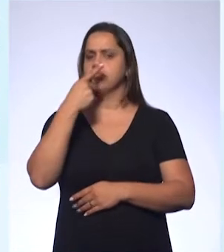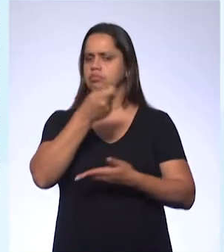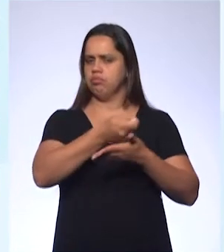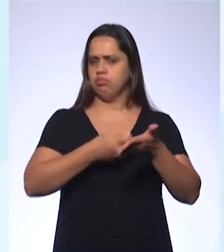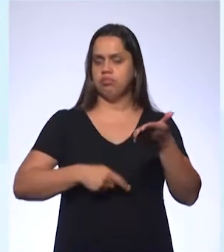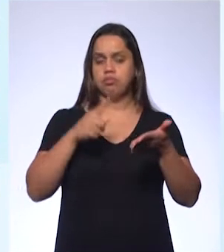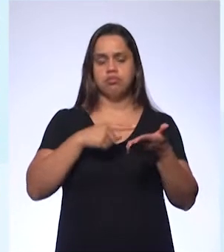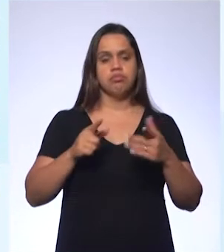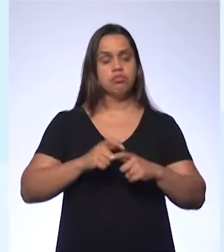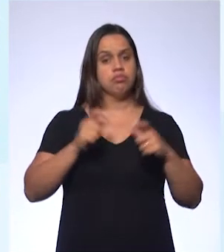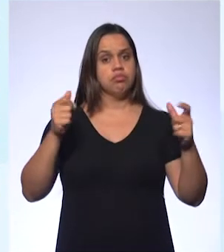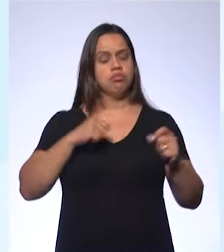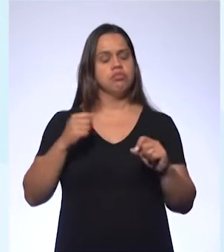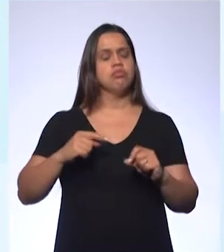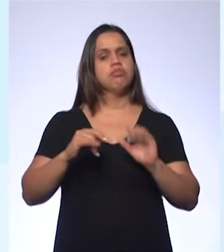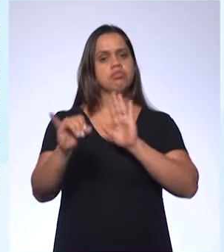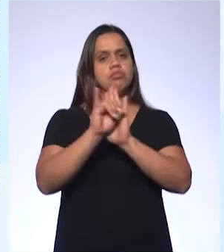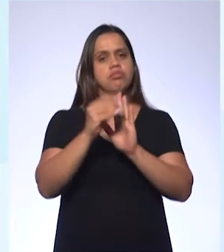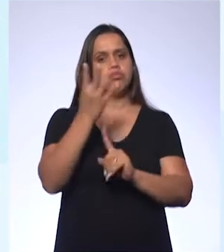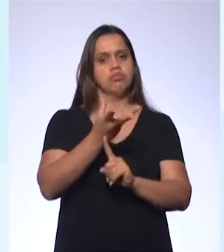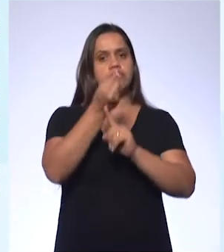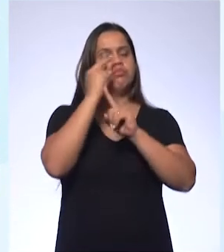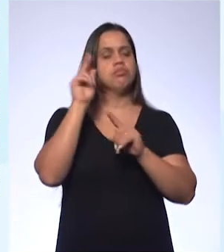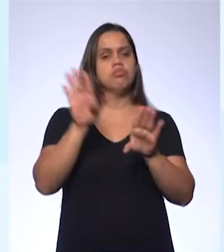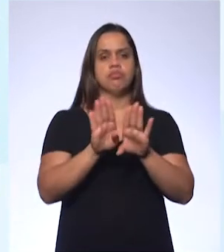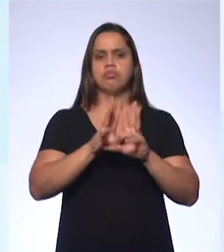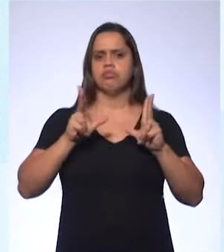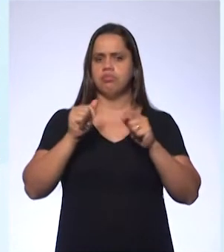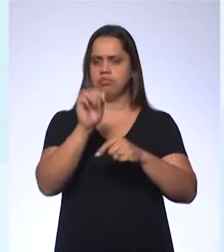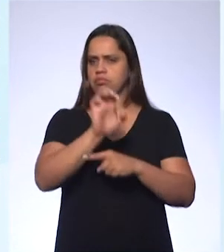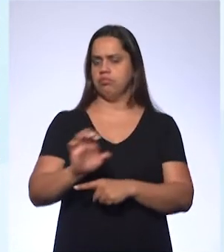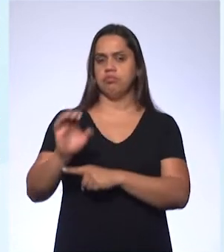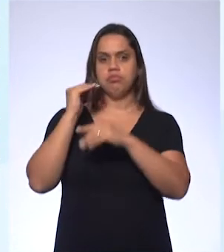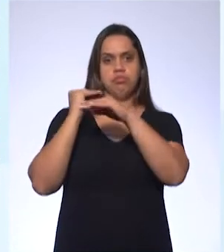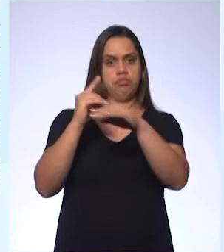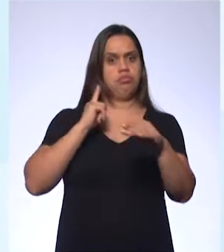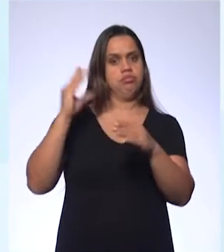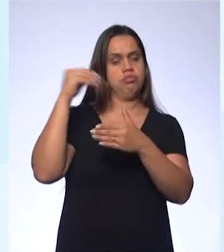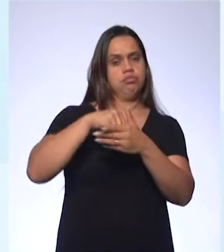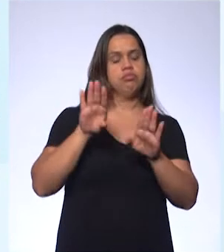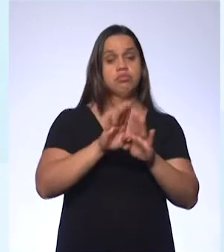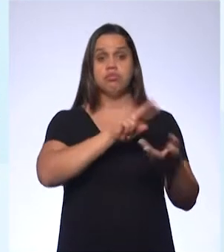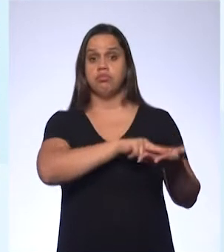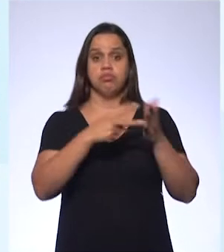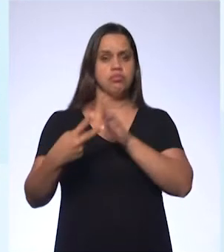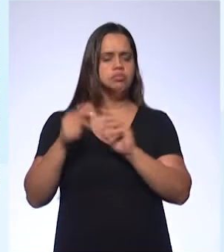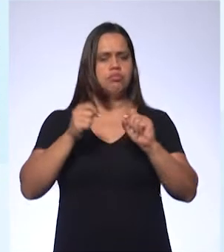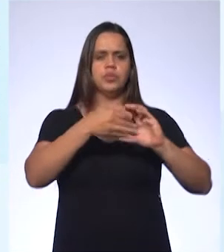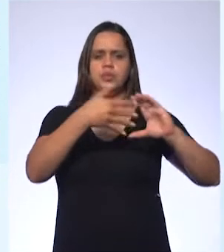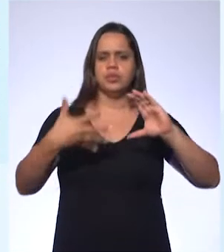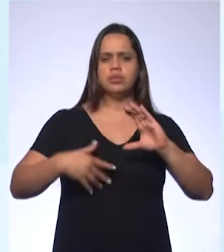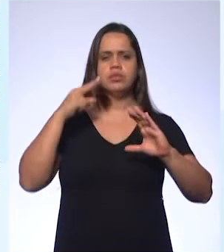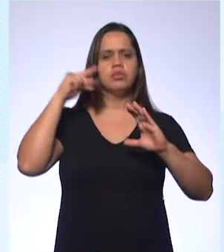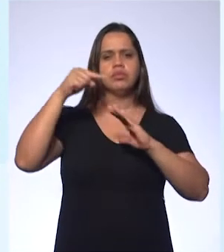artes visuais, abolindo por completo padrões pictóricos europeus, como eu expliquei para vocês antes, e traduzindo uma característica naífe ou ingênua às